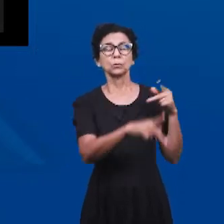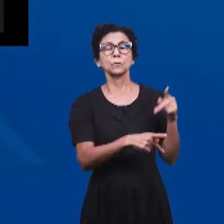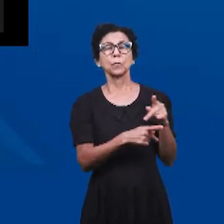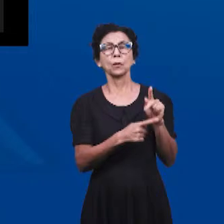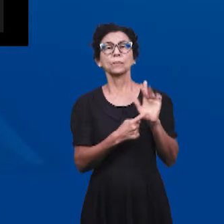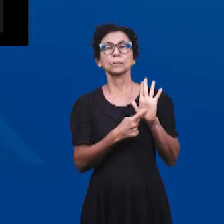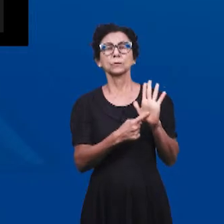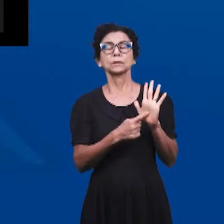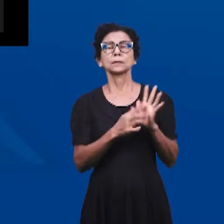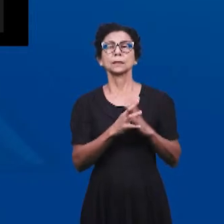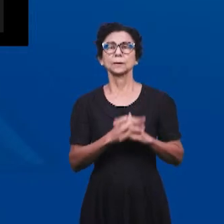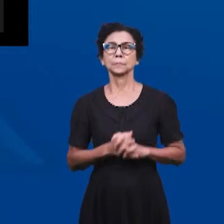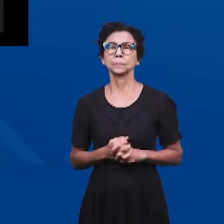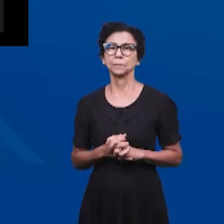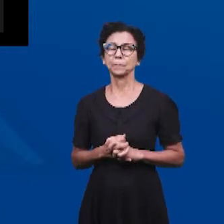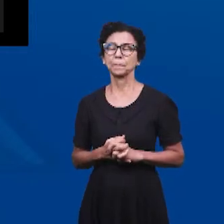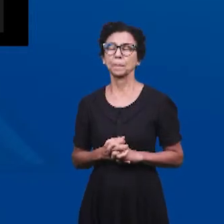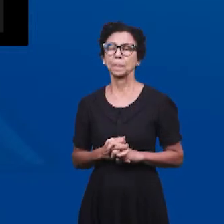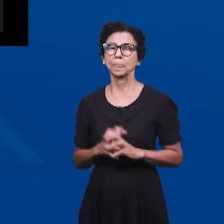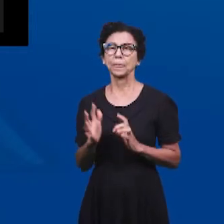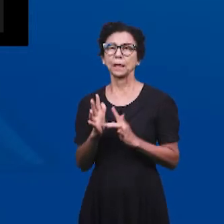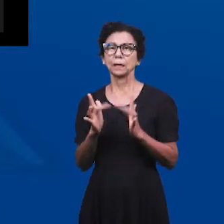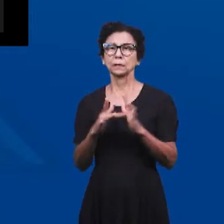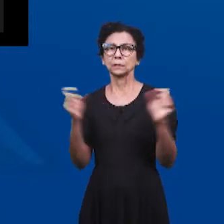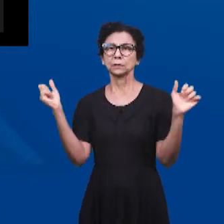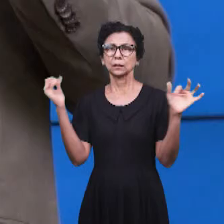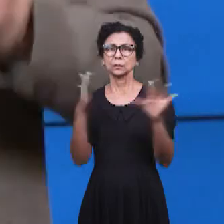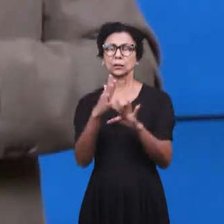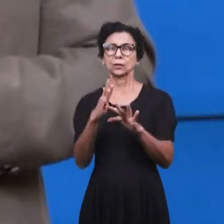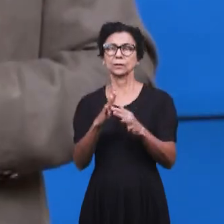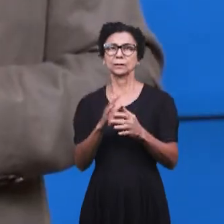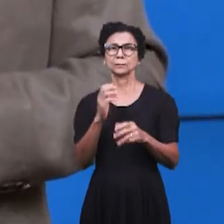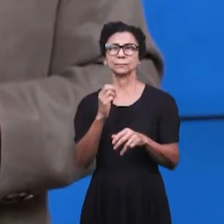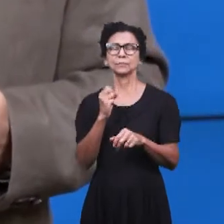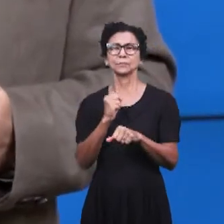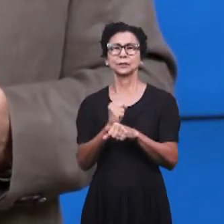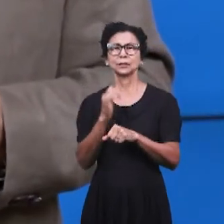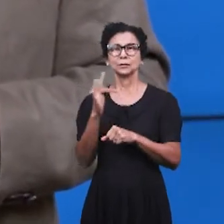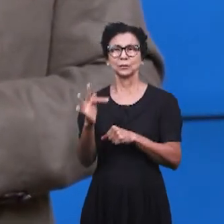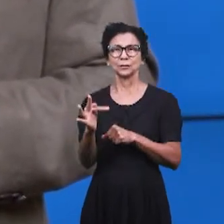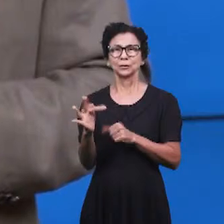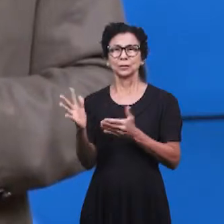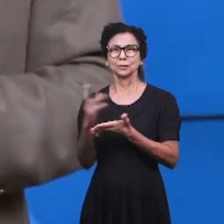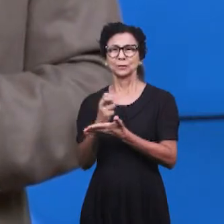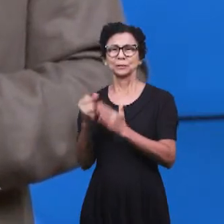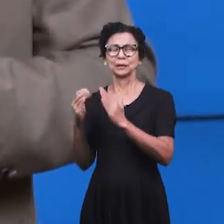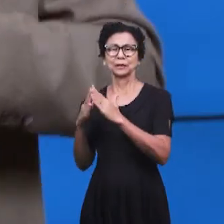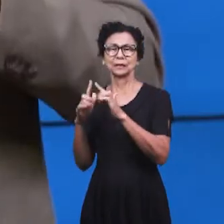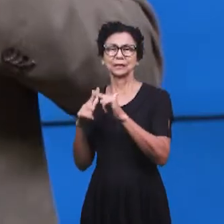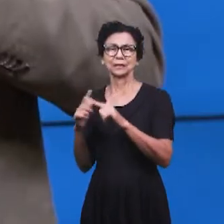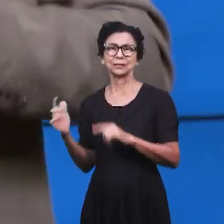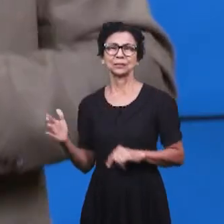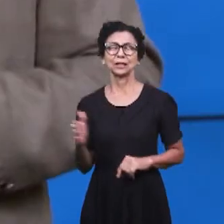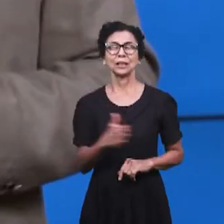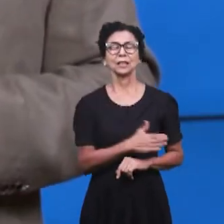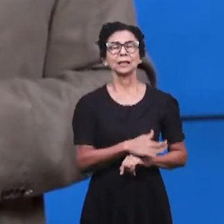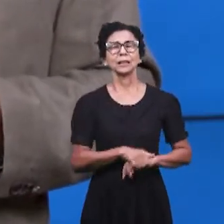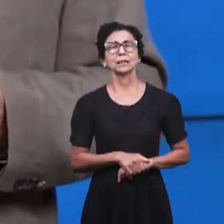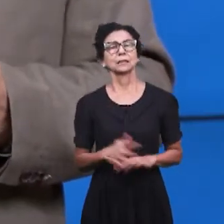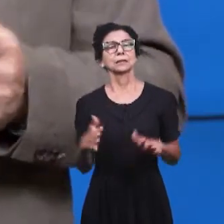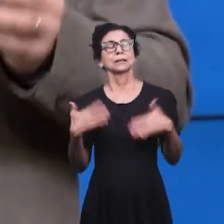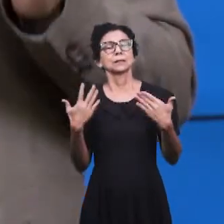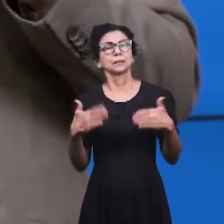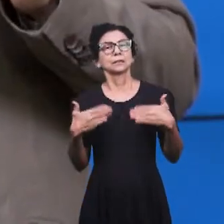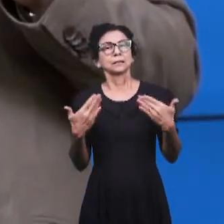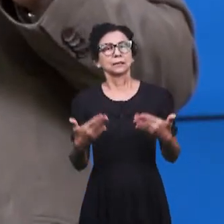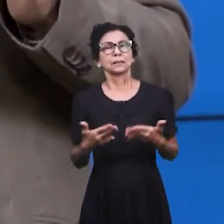A paz do Senhor, irmãos. A paz do Senhor. A paz do Senhor, Jesus. A paz do Senhor. Amém, glória a Jesus. Uma alegria ver aqui a participação dos